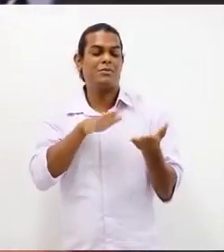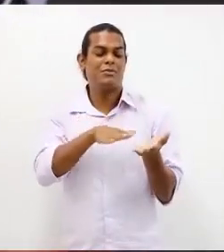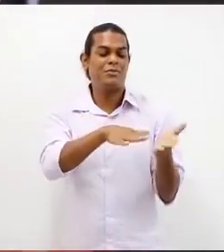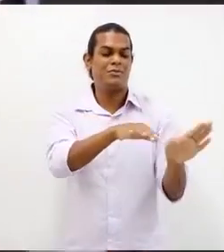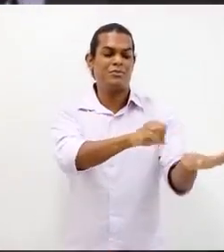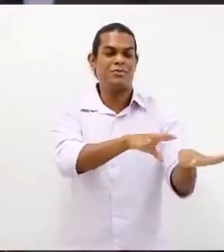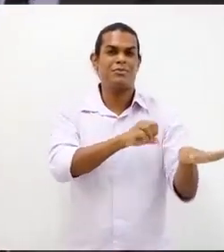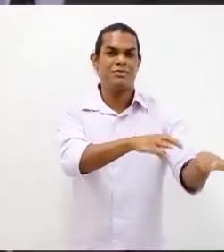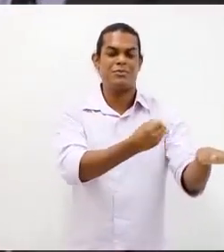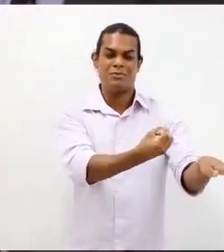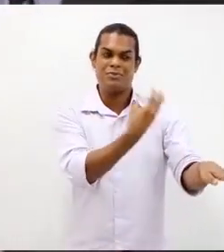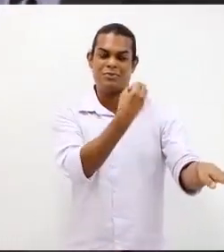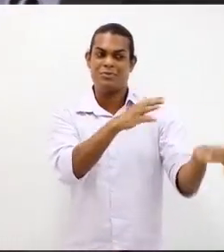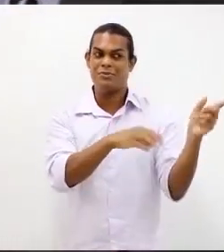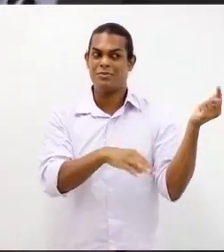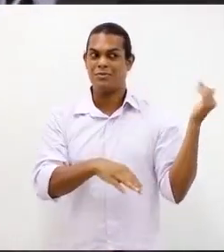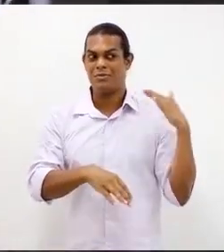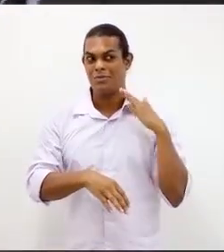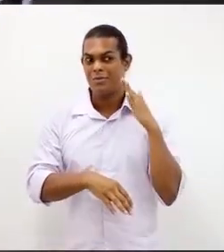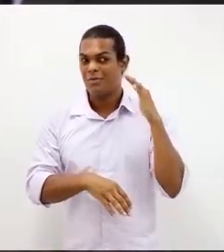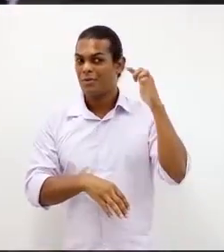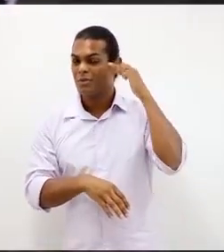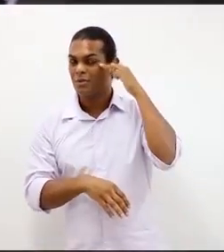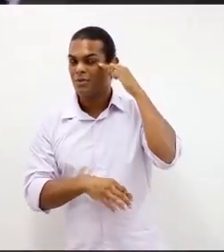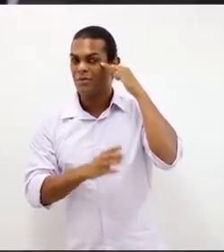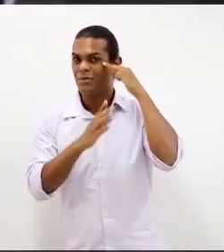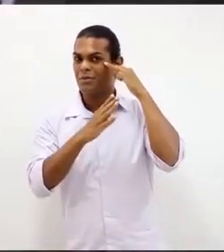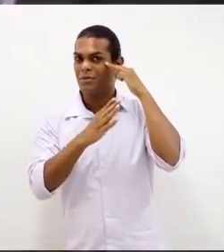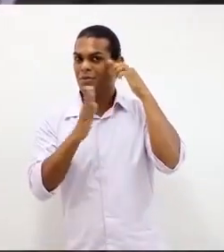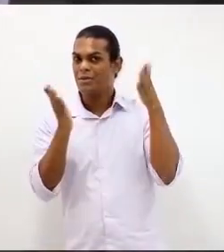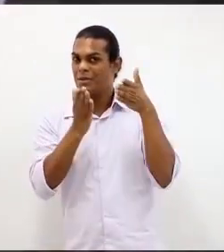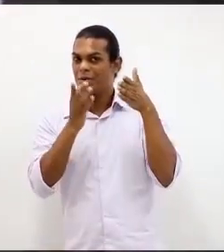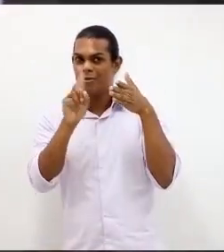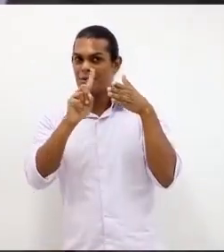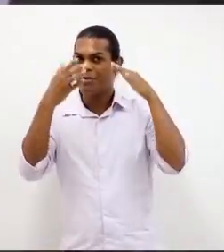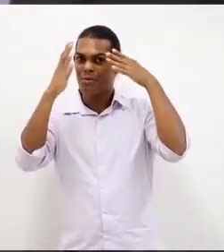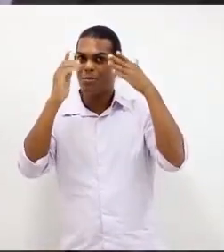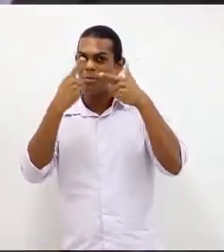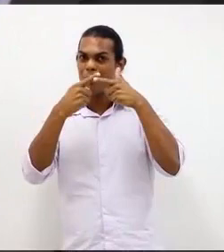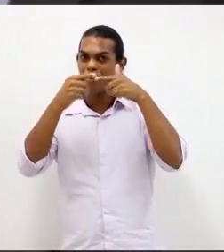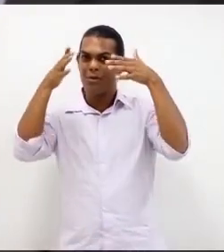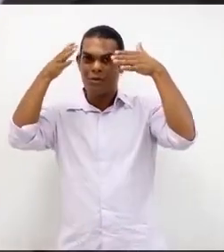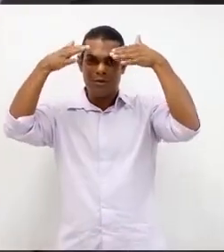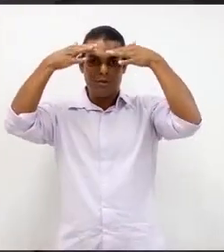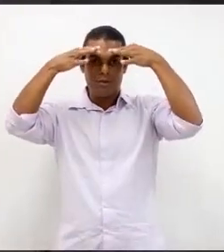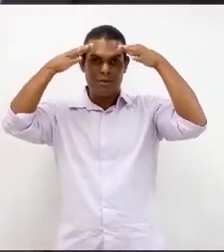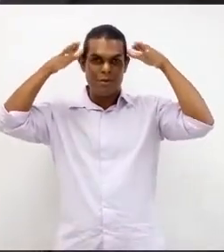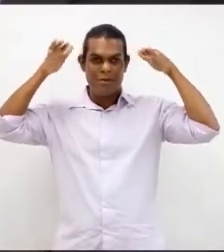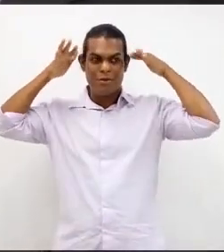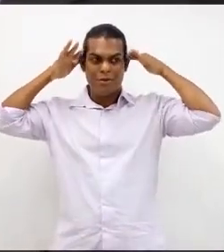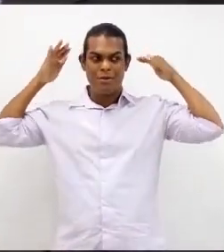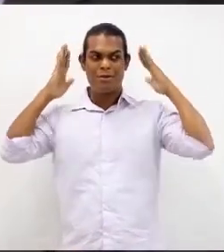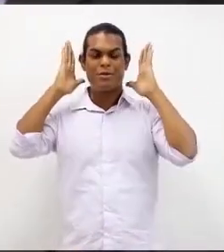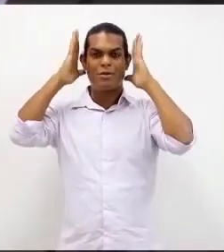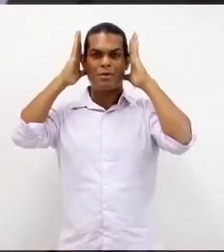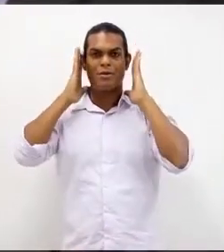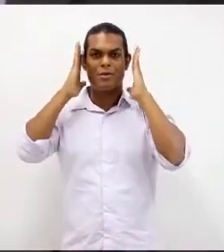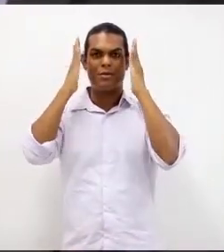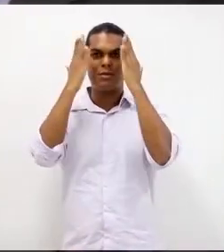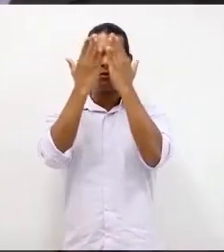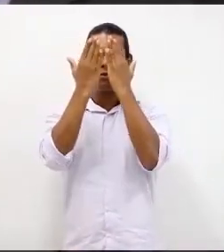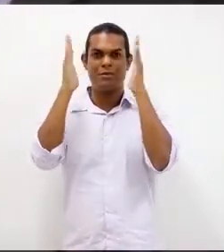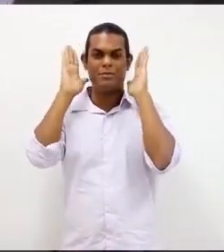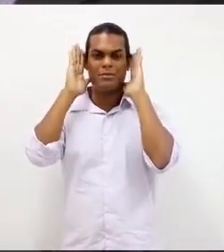a empresa cumpre a legislação no sentido da proteção do trabalhador e garantindo a insalubridade, ou seja, que o trabalhador não esteja em atividade